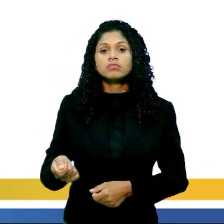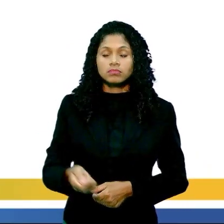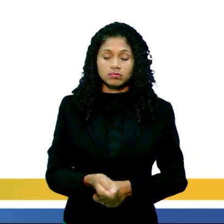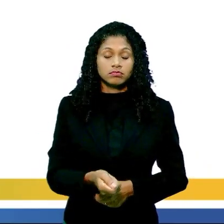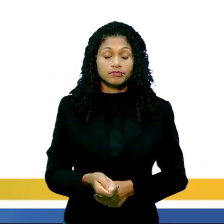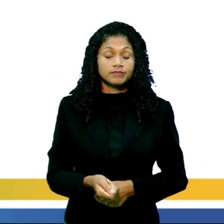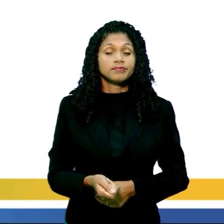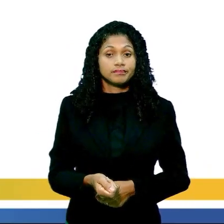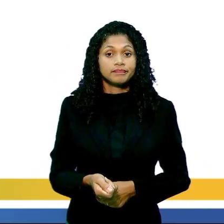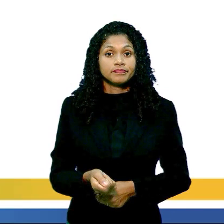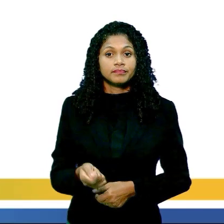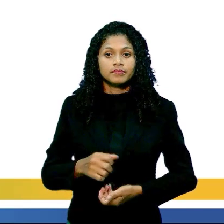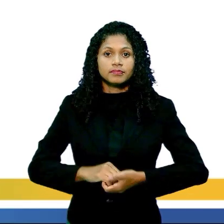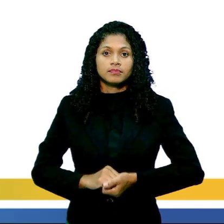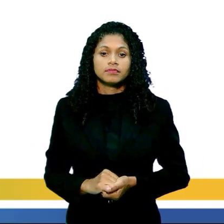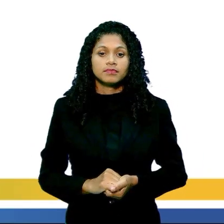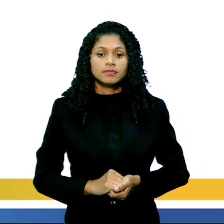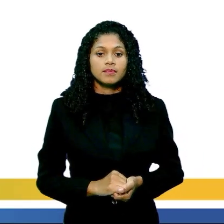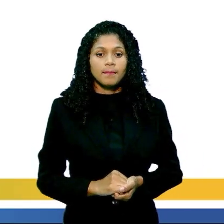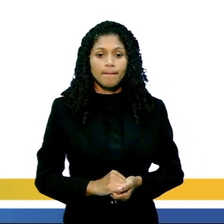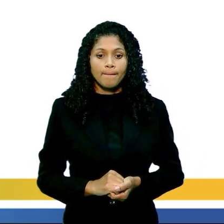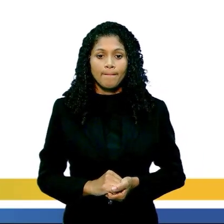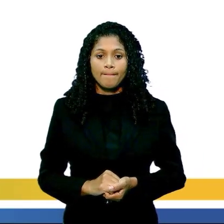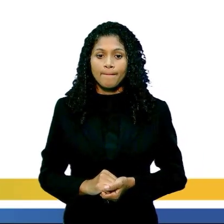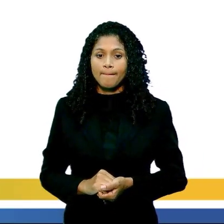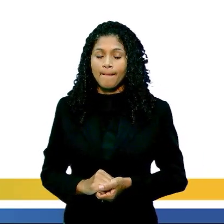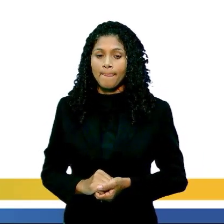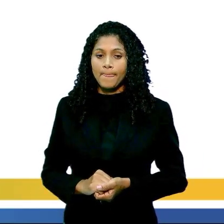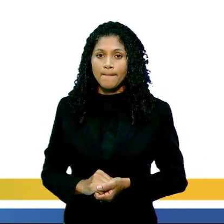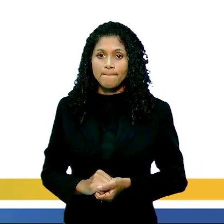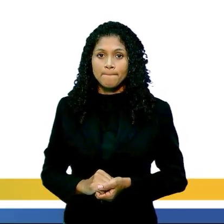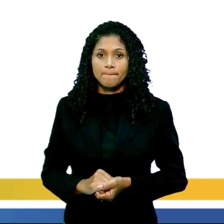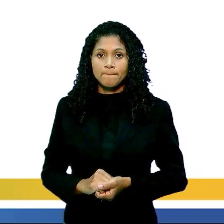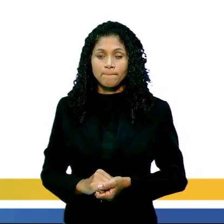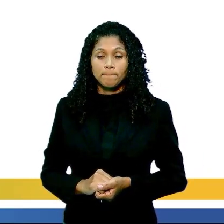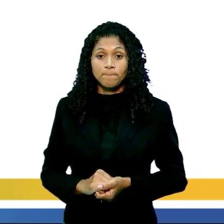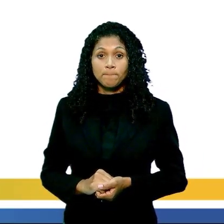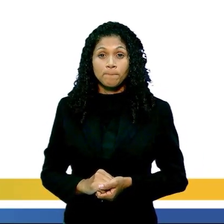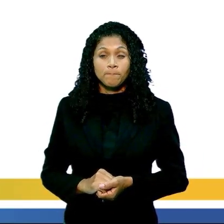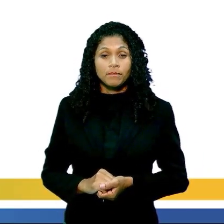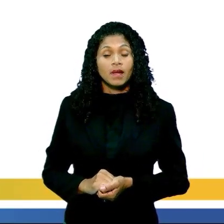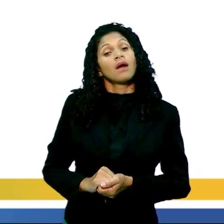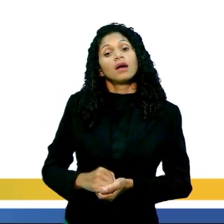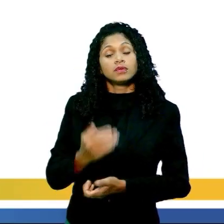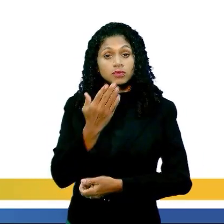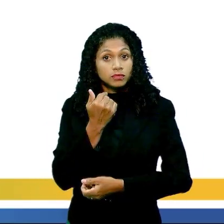também é uma ação. Have dinner, que significa jantar.